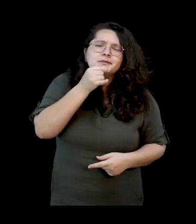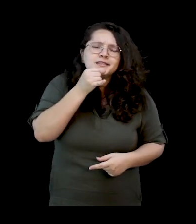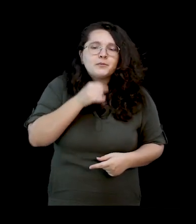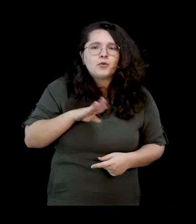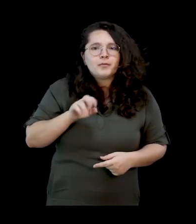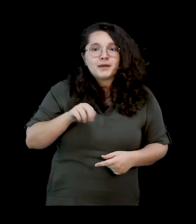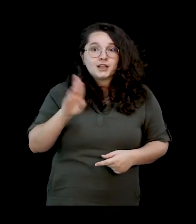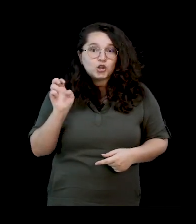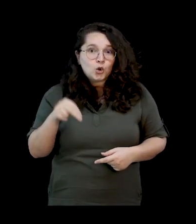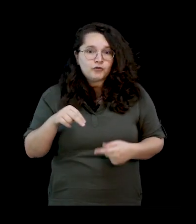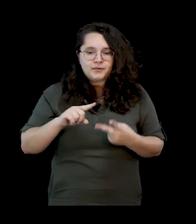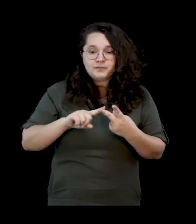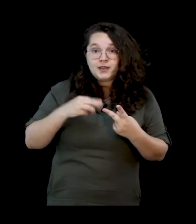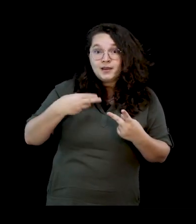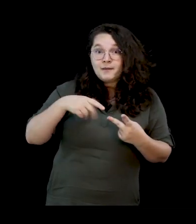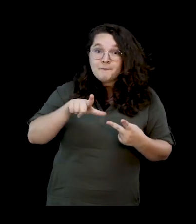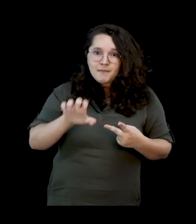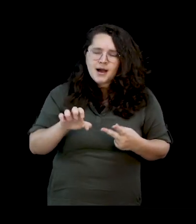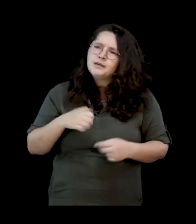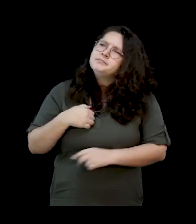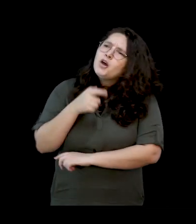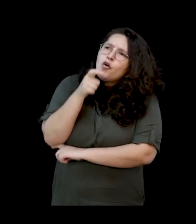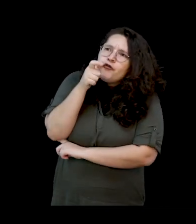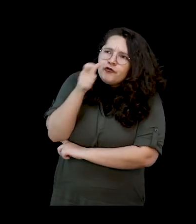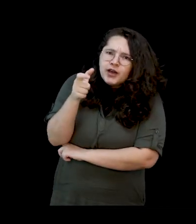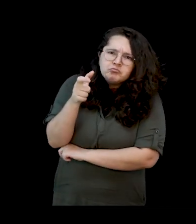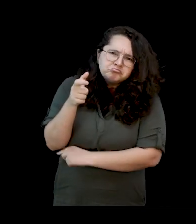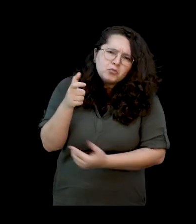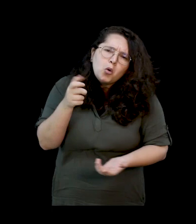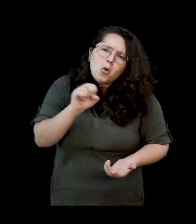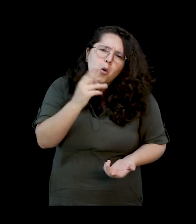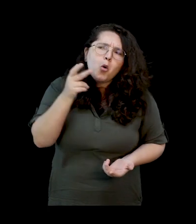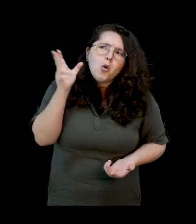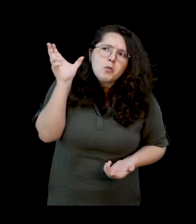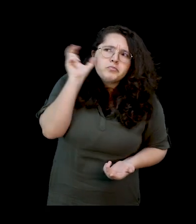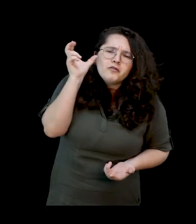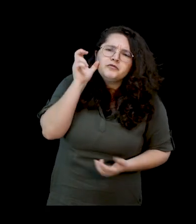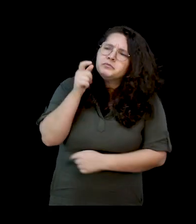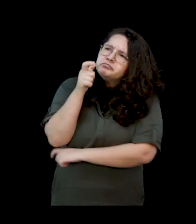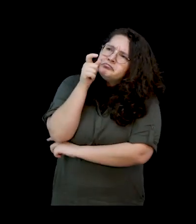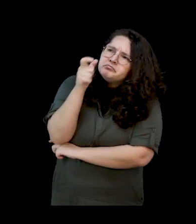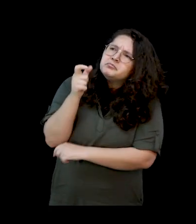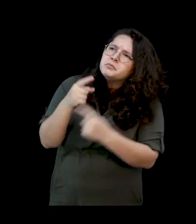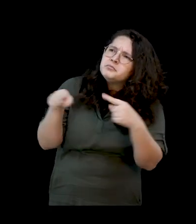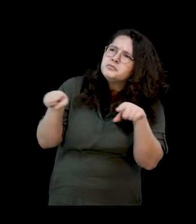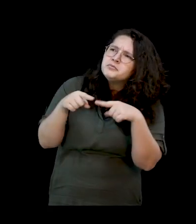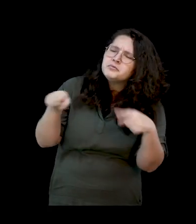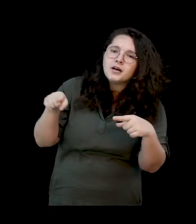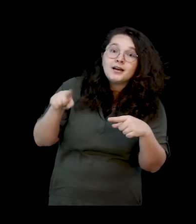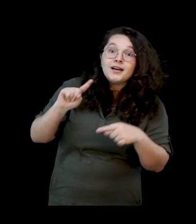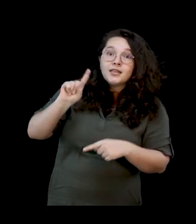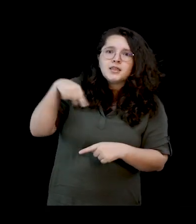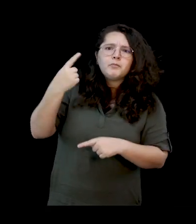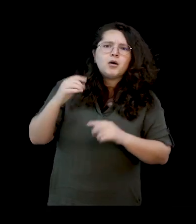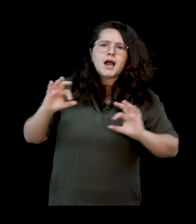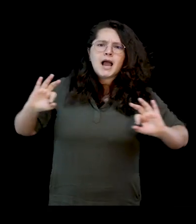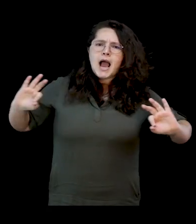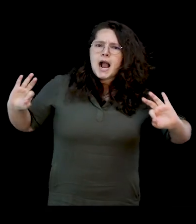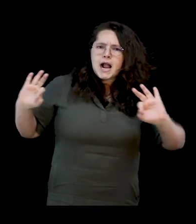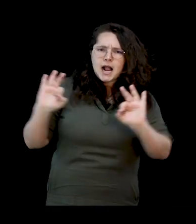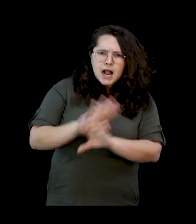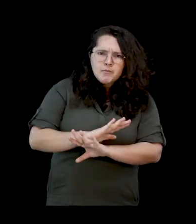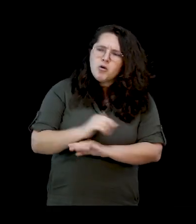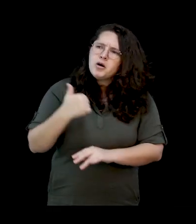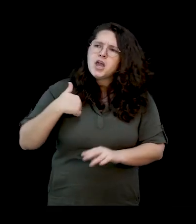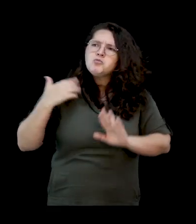fazer de conta, ou pretender que você está ouvindo o concerto do Mahler, mas assim que você sai do concerto do